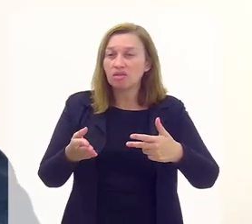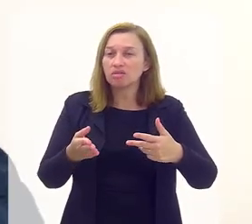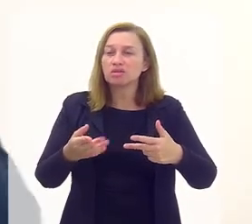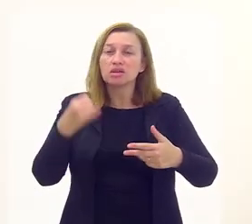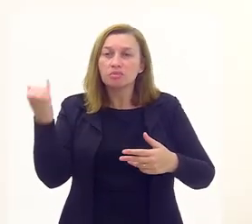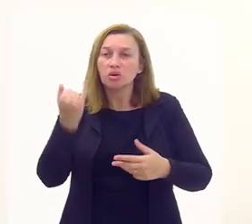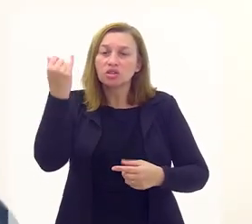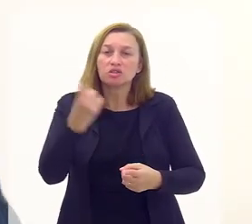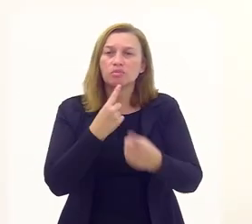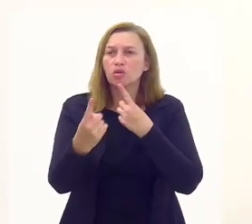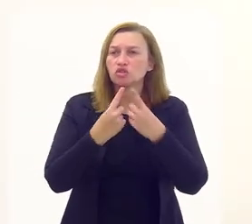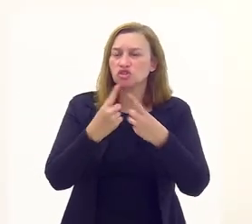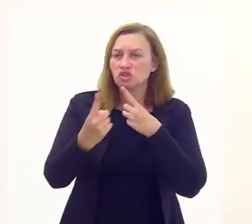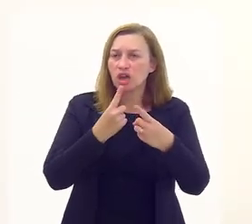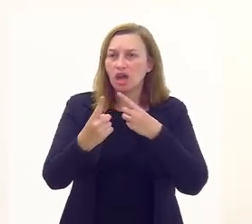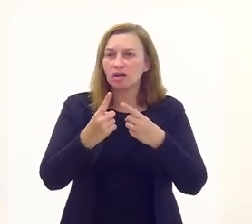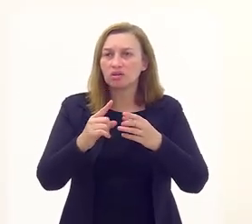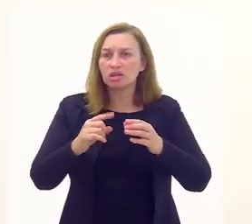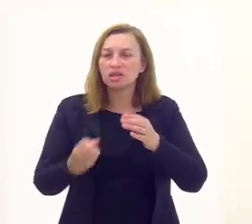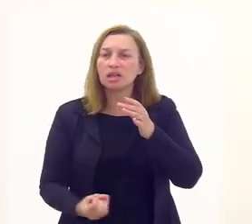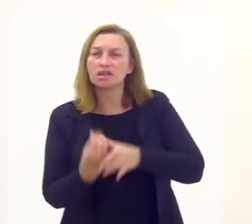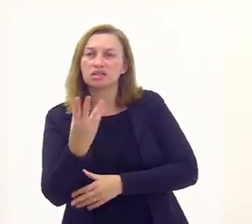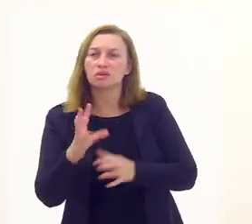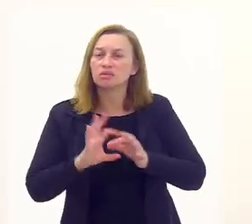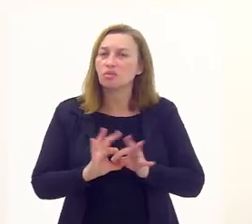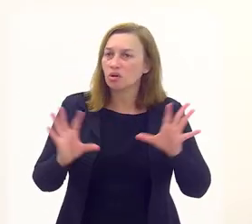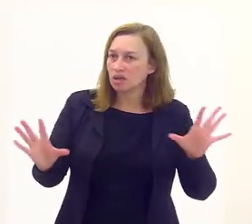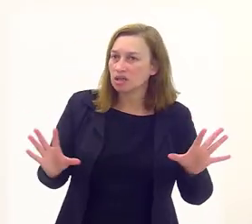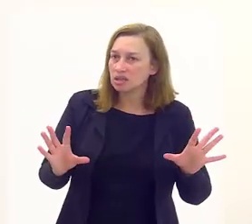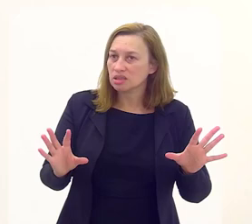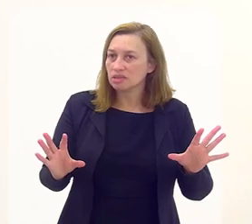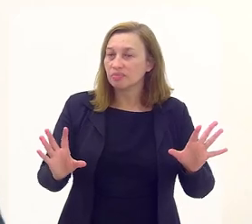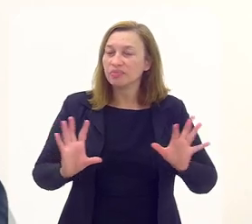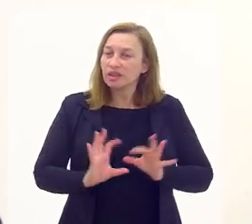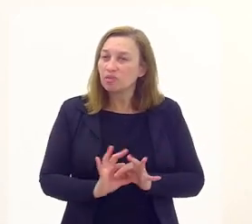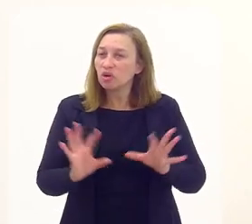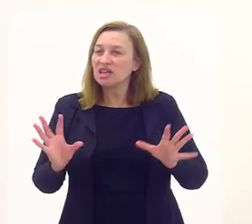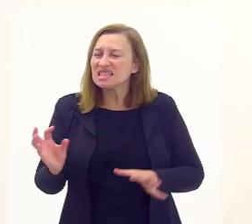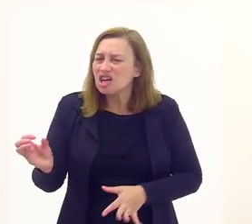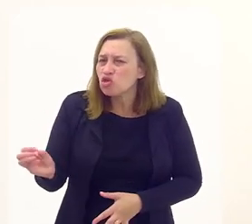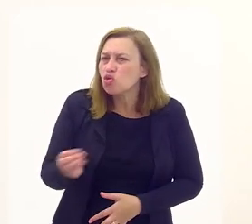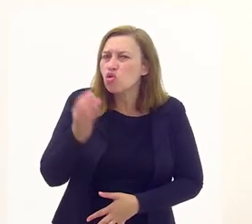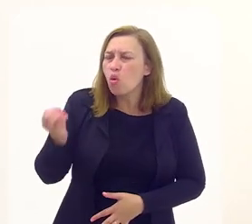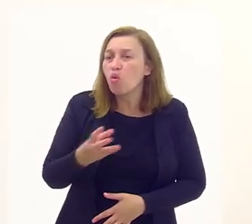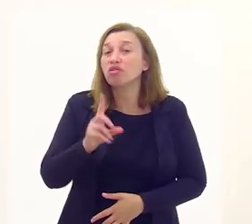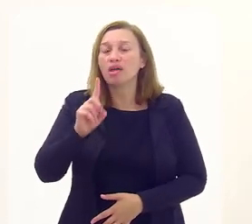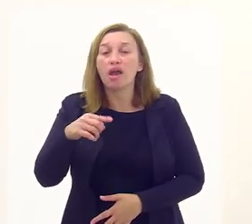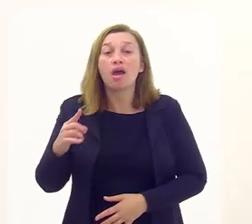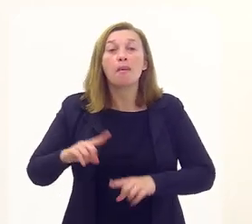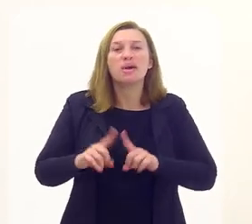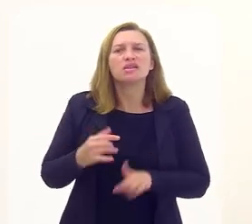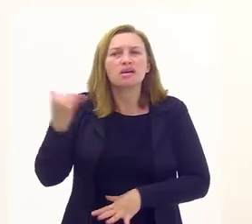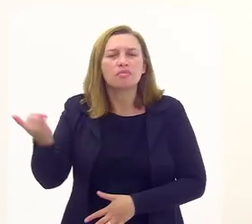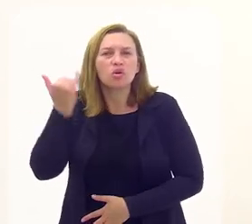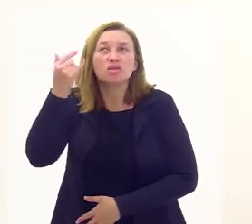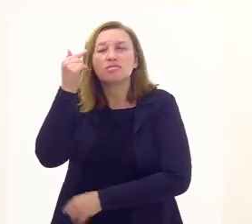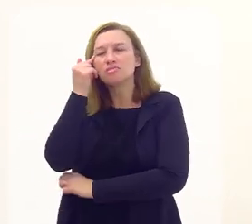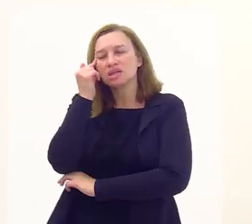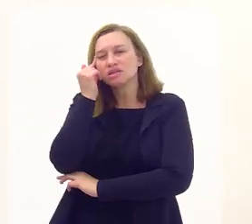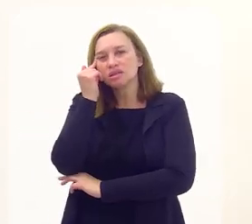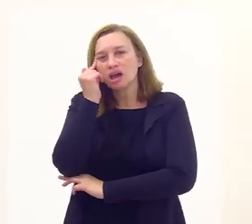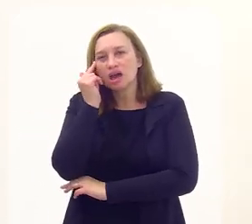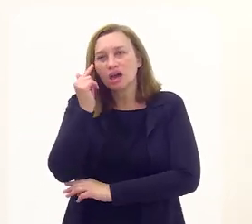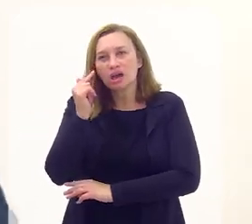chave de diálogo e construção dessa democracia. Nossa democracia ainda muito incipiente, né, Mink? E aí a importância